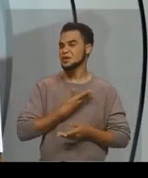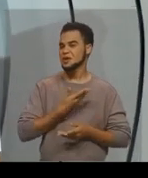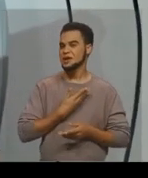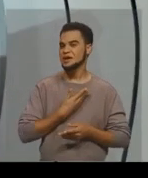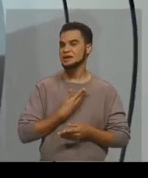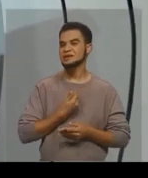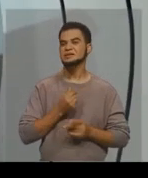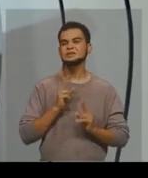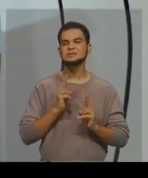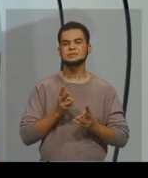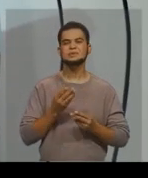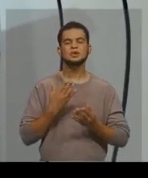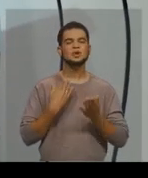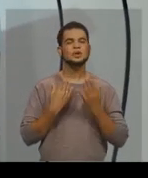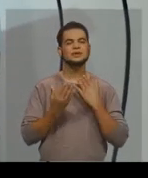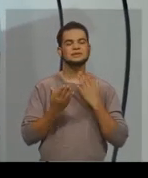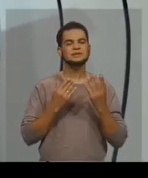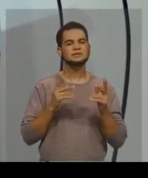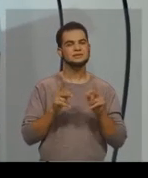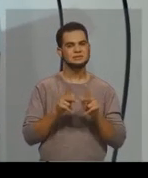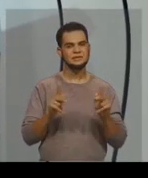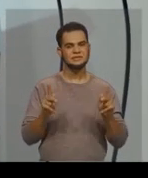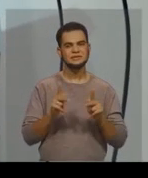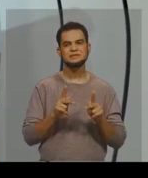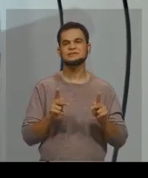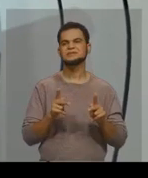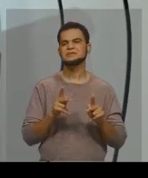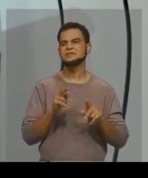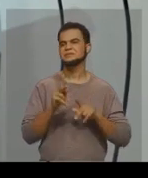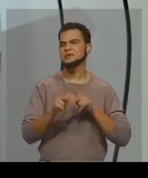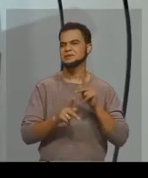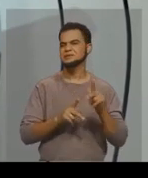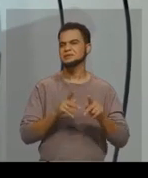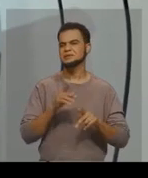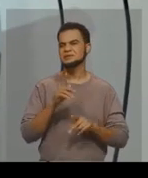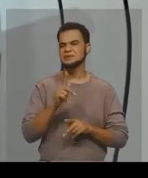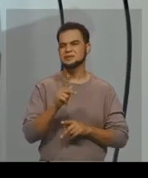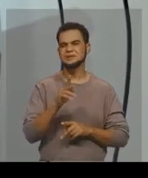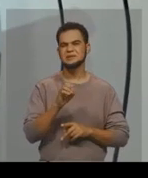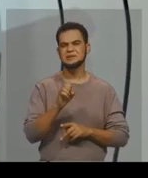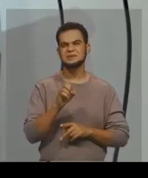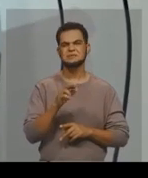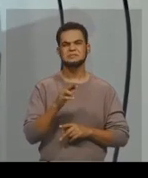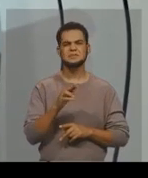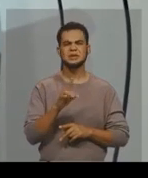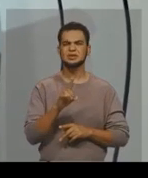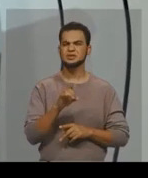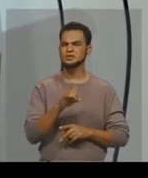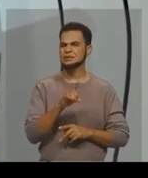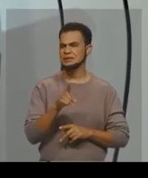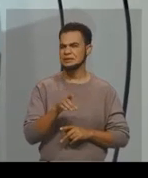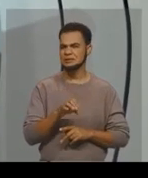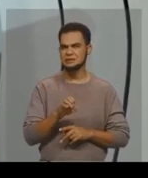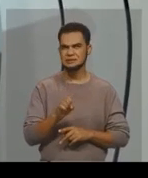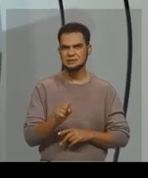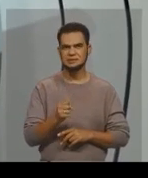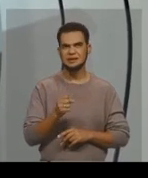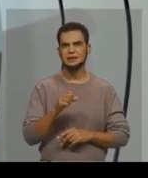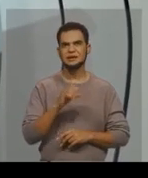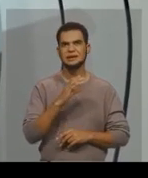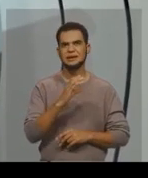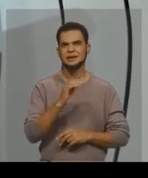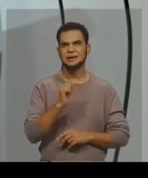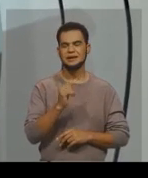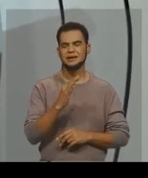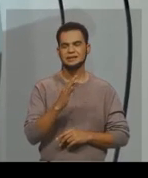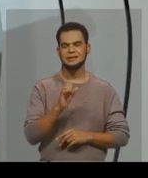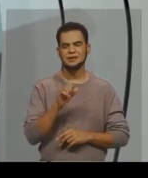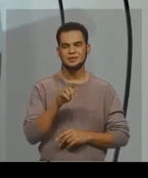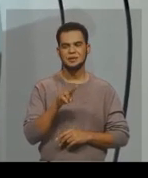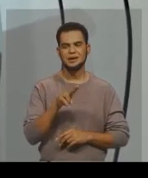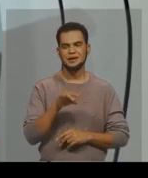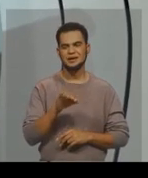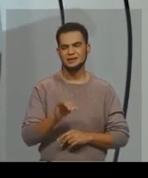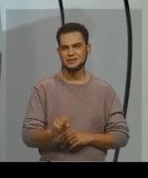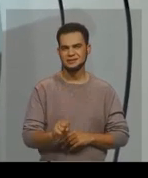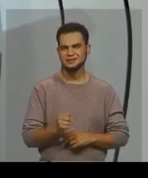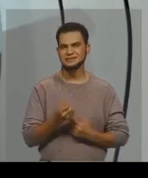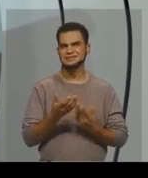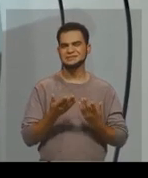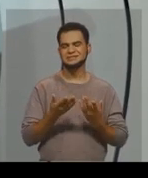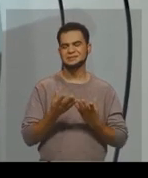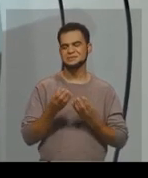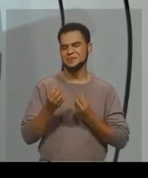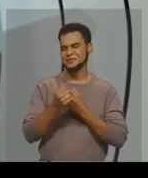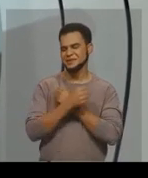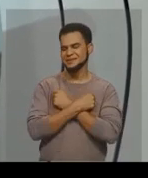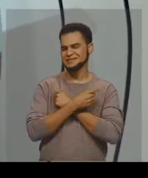professores. Gente de Perdizes, Cataguás. Mas abraço para vocês têm me ajudado bastante. Vamos